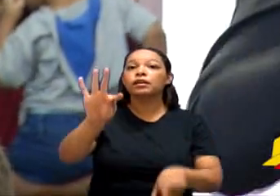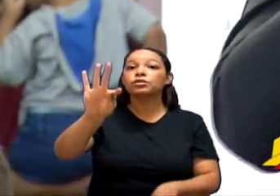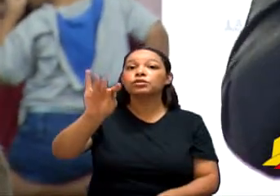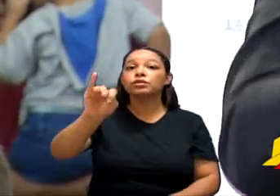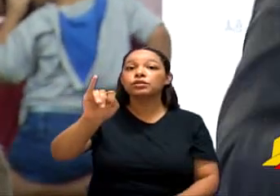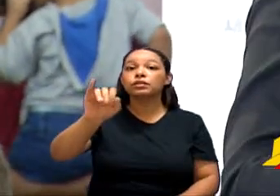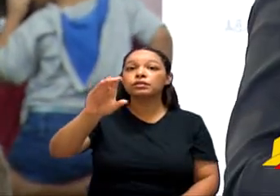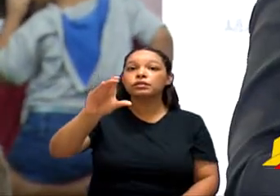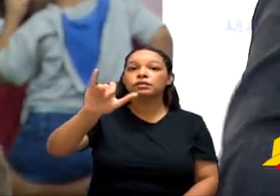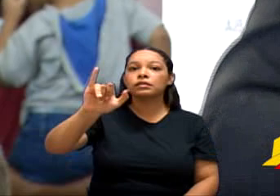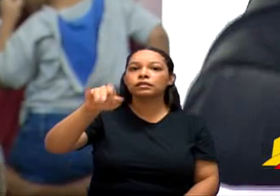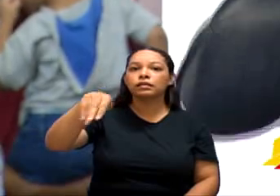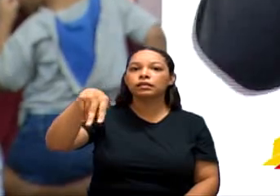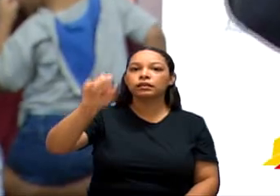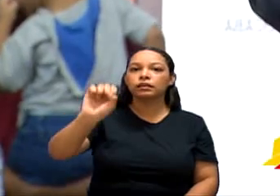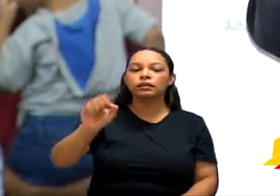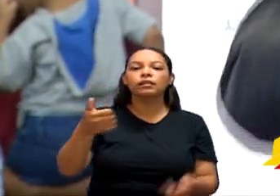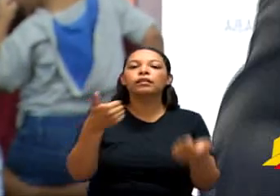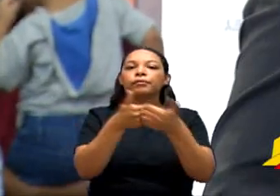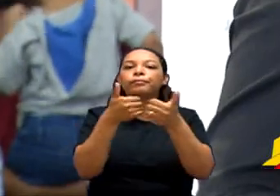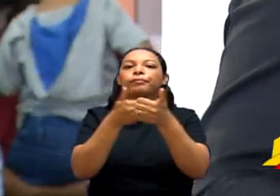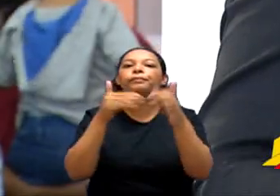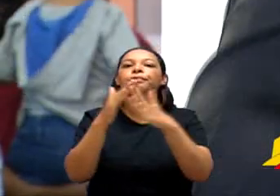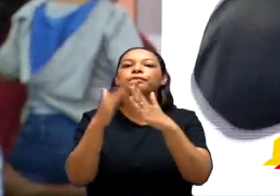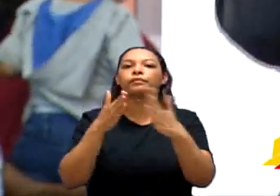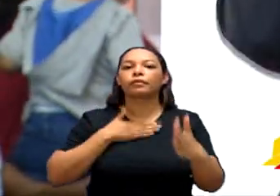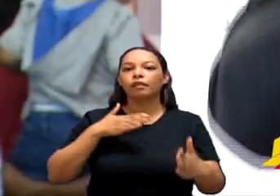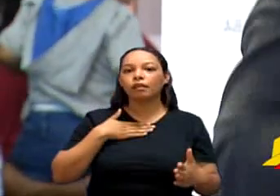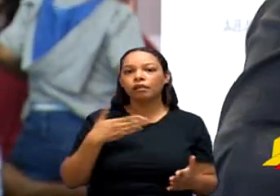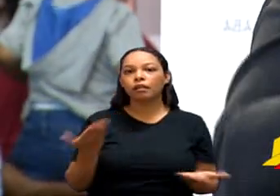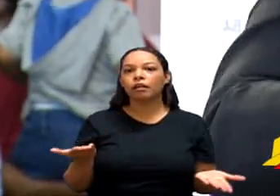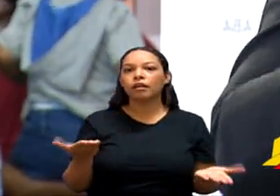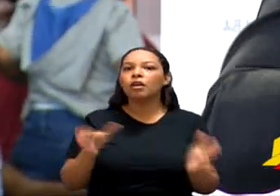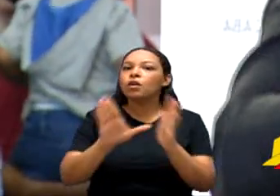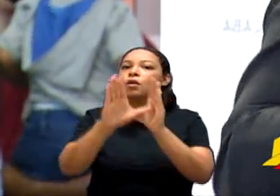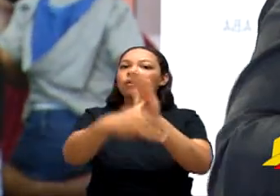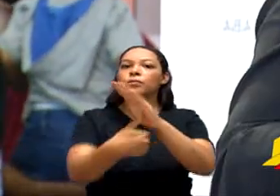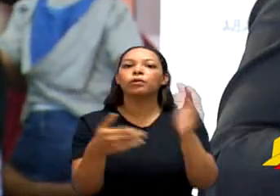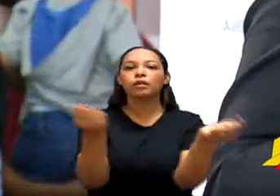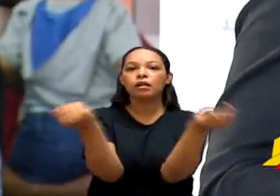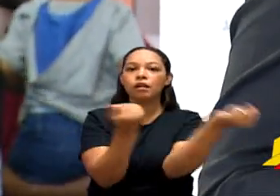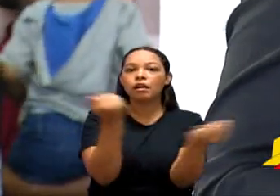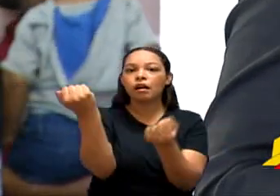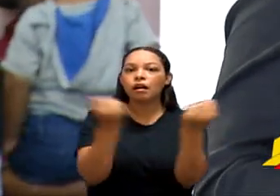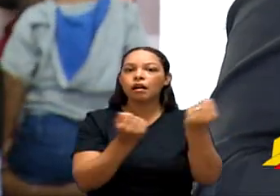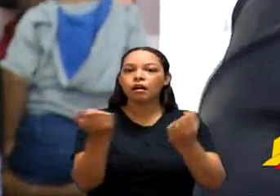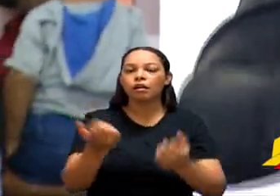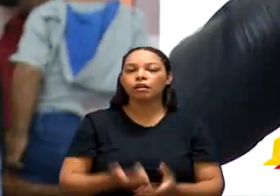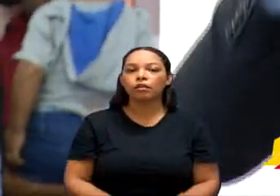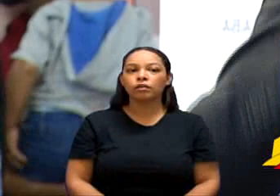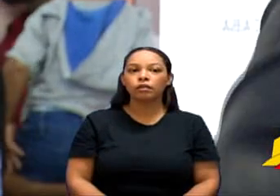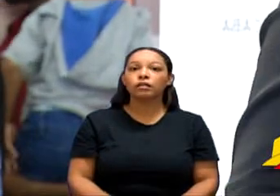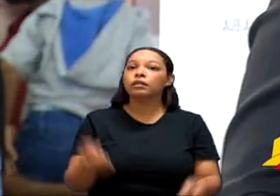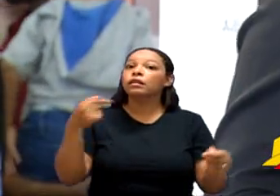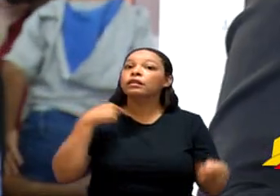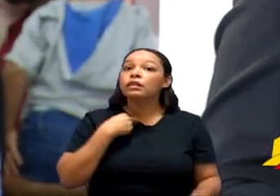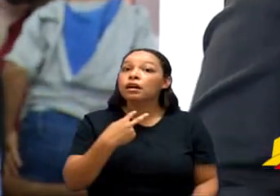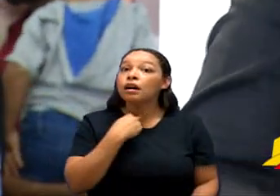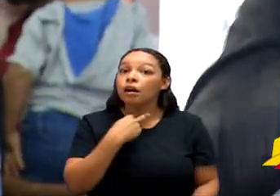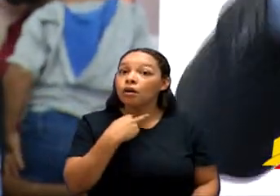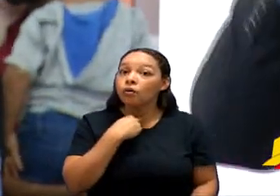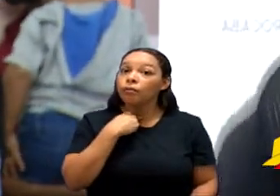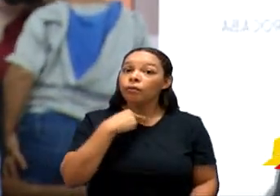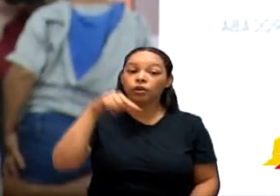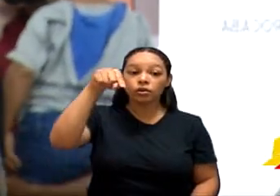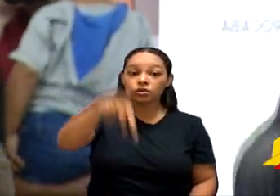O pessoal está desesperado, roubaram o carro dos professores. O sabe tudo não pode ficar do jeito que está. Eu já pedi aqui no governo